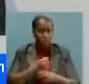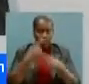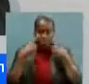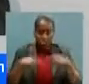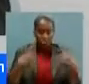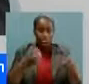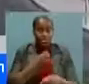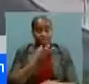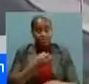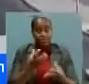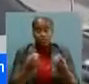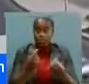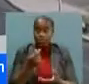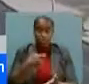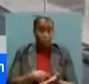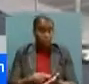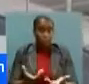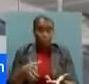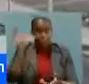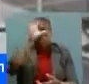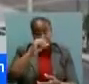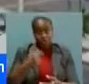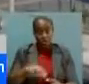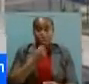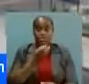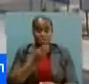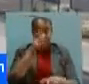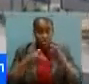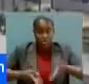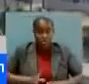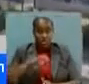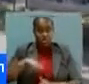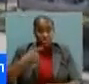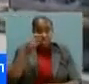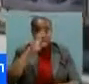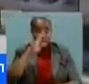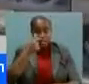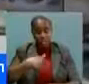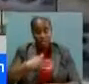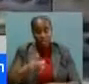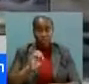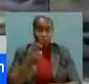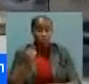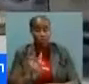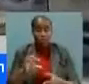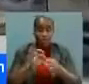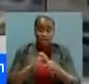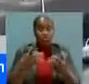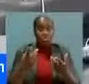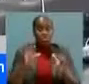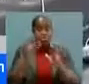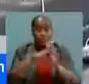justifique tanta despesa. O governo tem que explicar aos cabo-verdianos se estará ou não ligado a algum programa de estabilização e